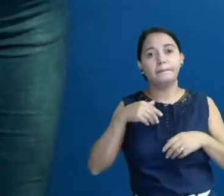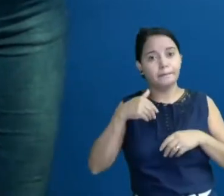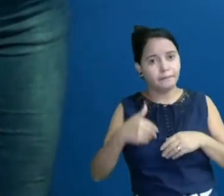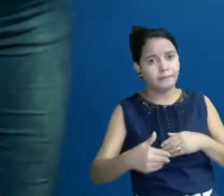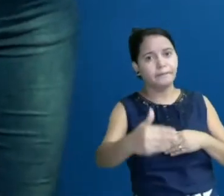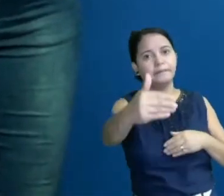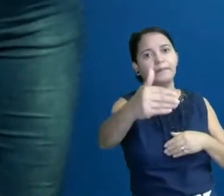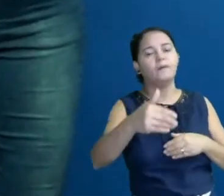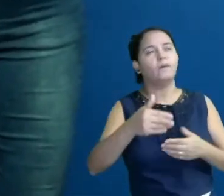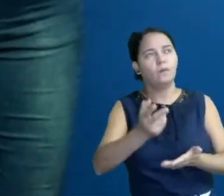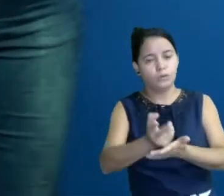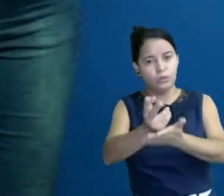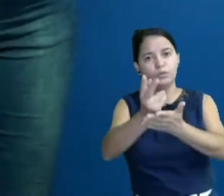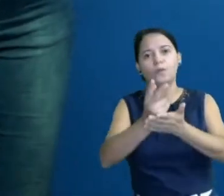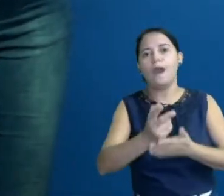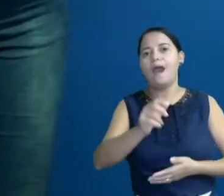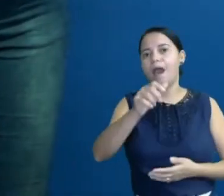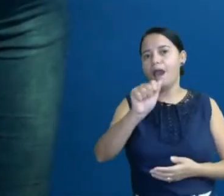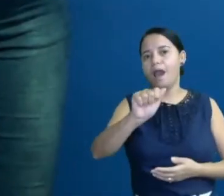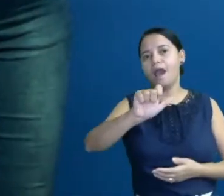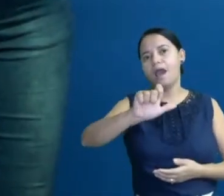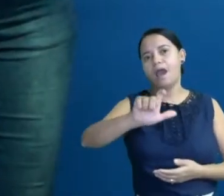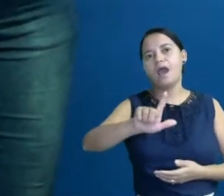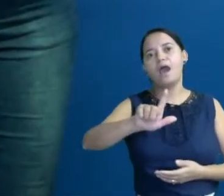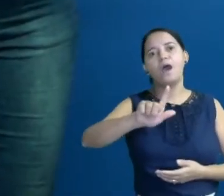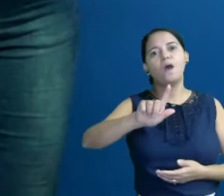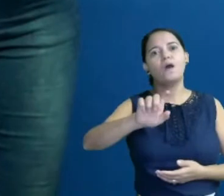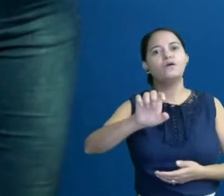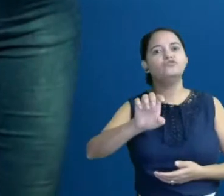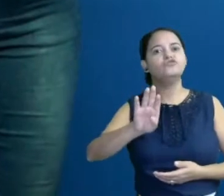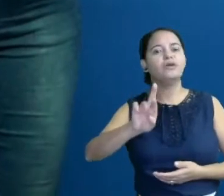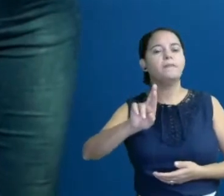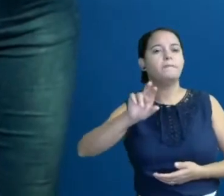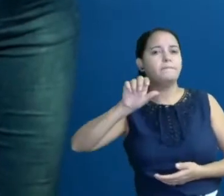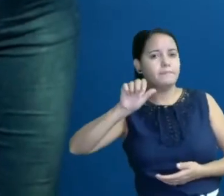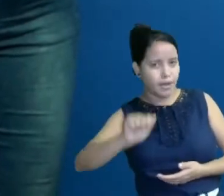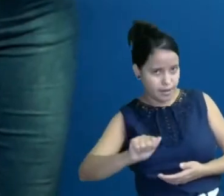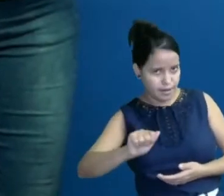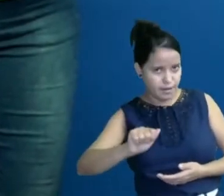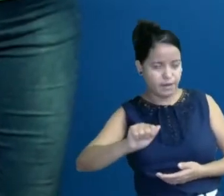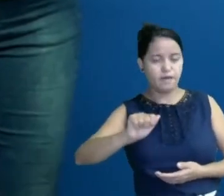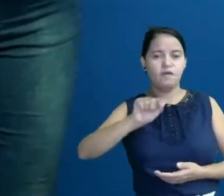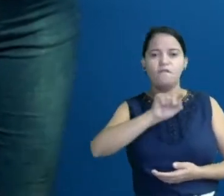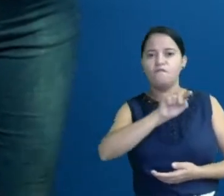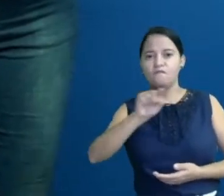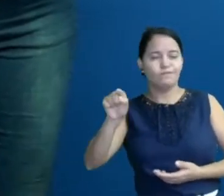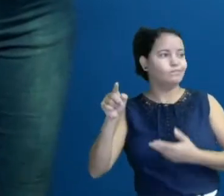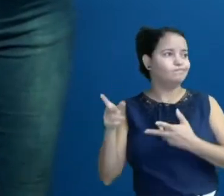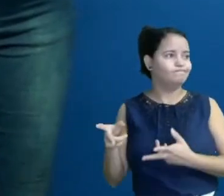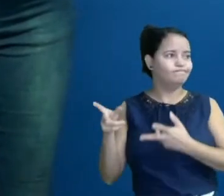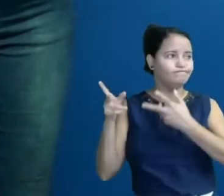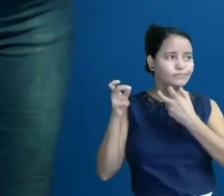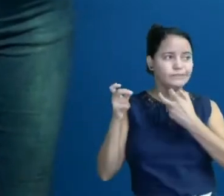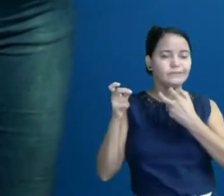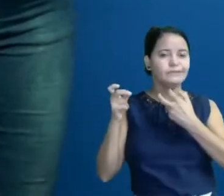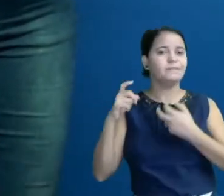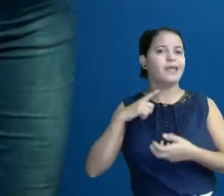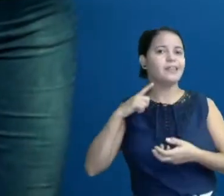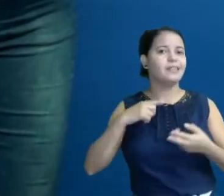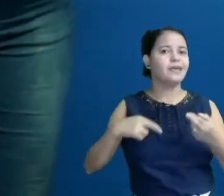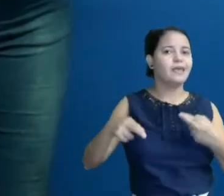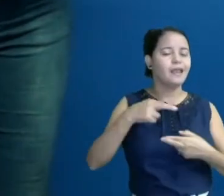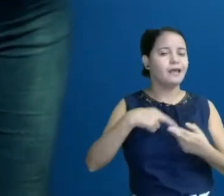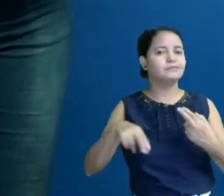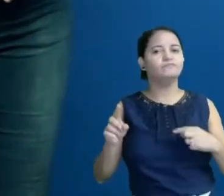conhecimento de álgebra não é com algum outros conhecimentos então eu não percebo essa relação né